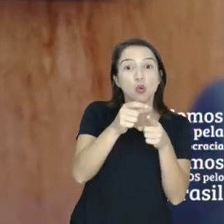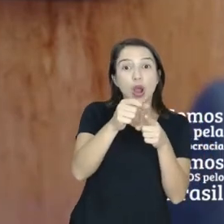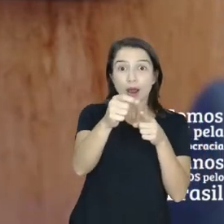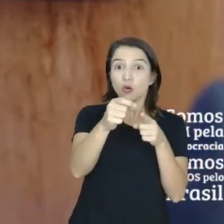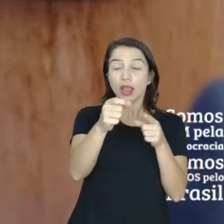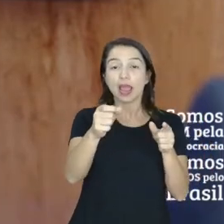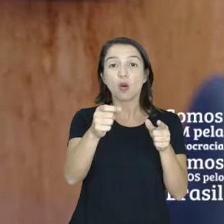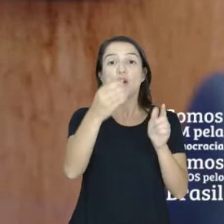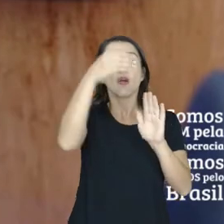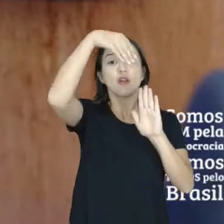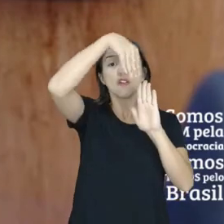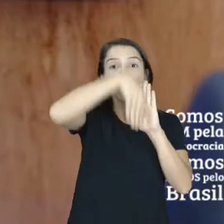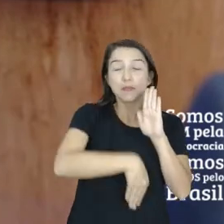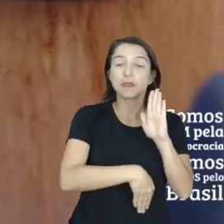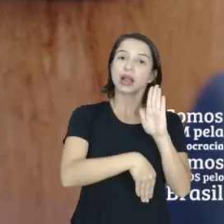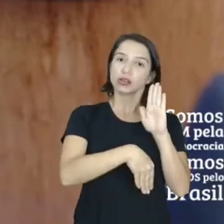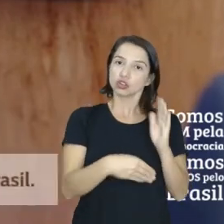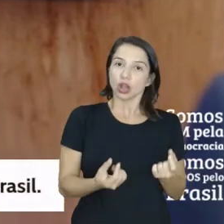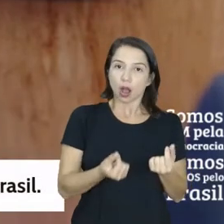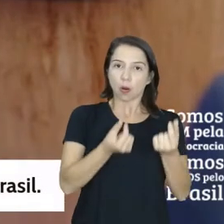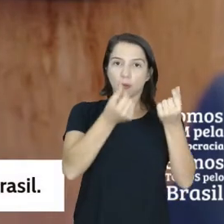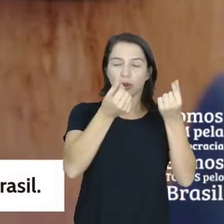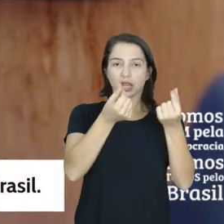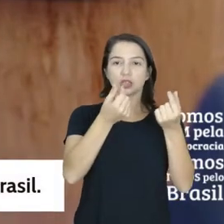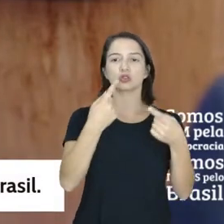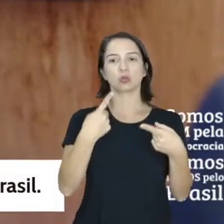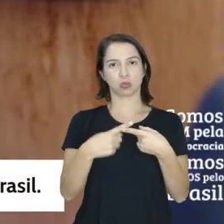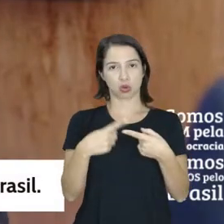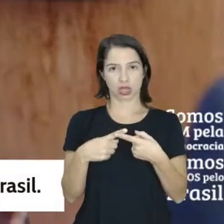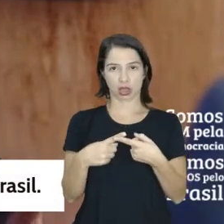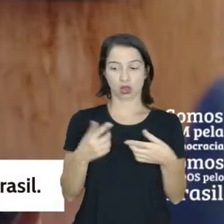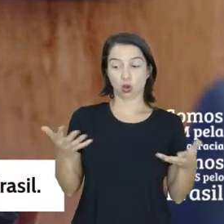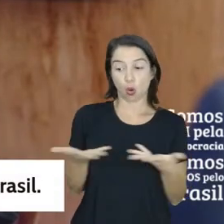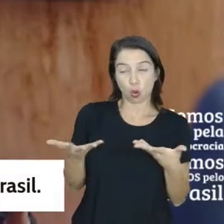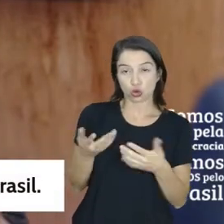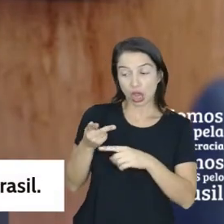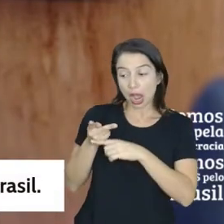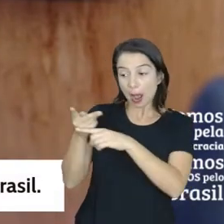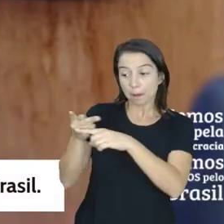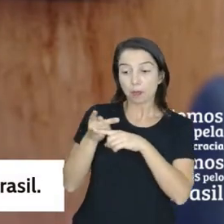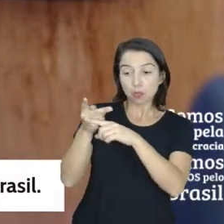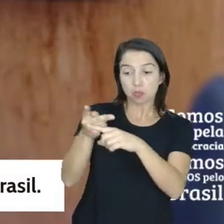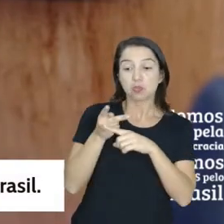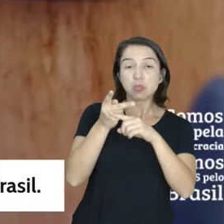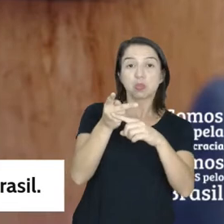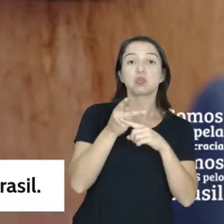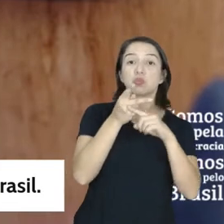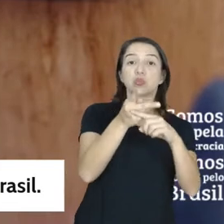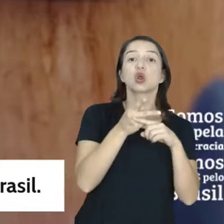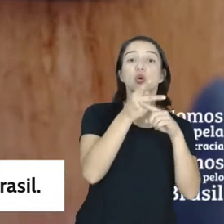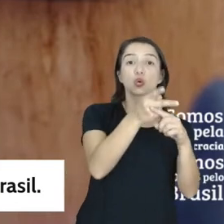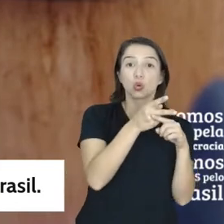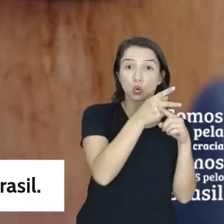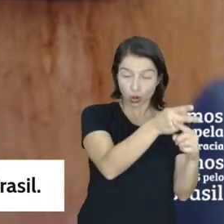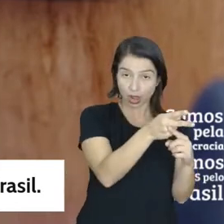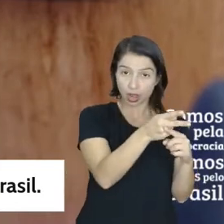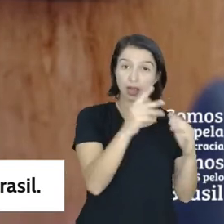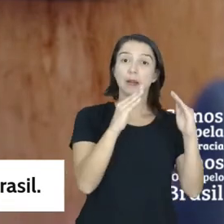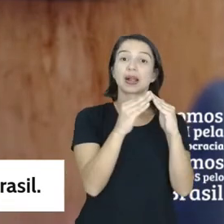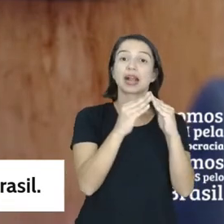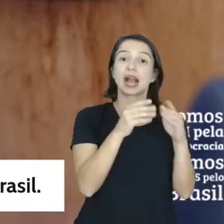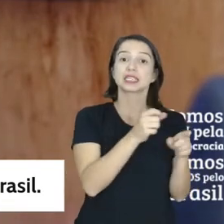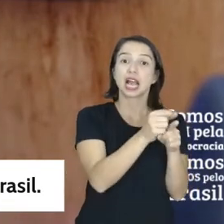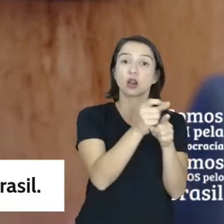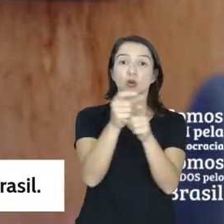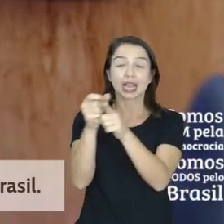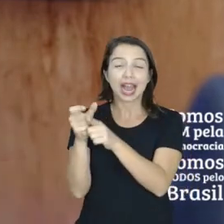construção. O que, que acontece? A demanda é muito grande, a moradia é menos, o aluguel dispara. Aí as pessoas não têm